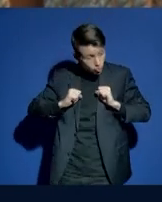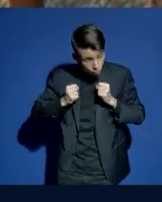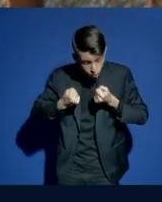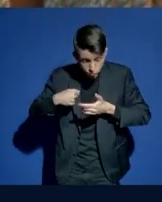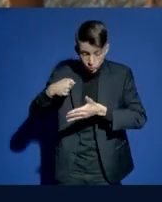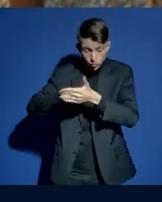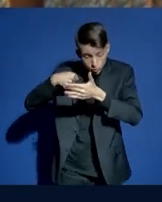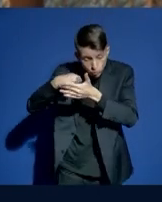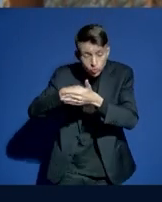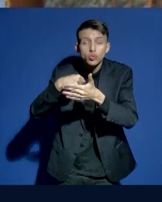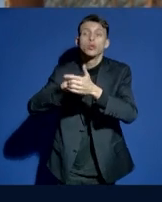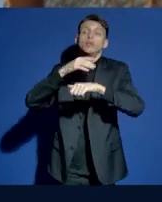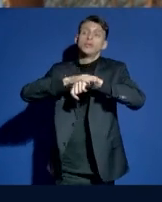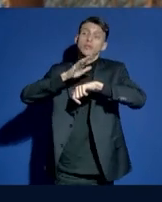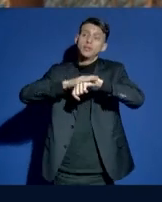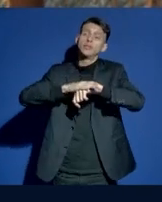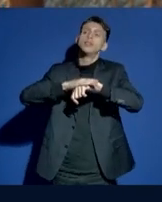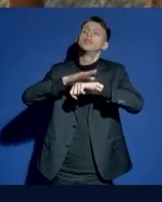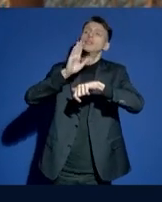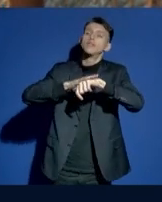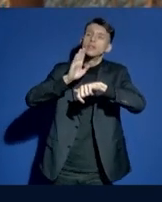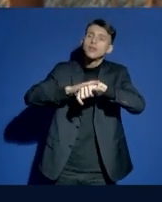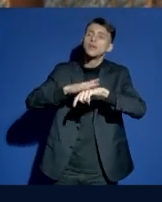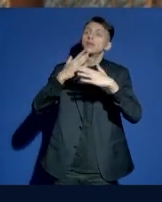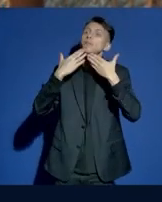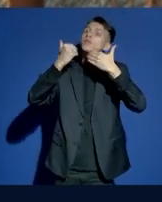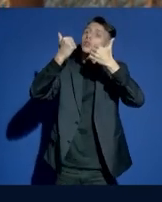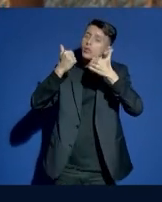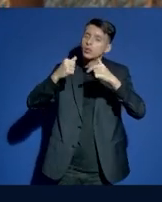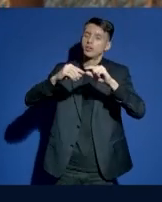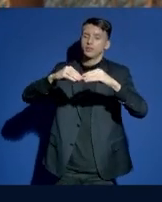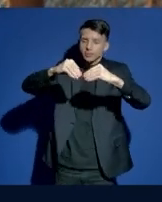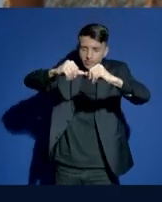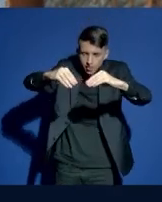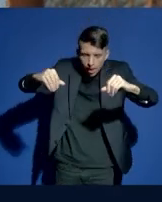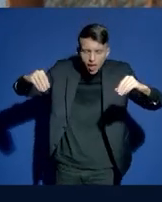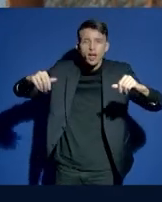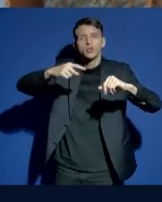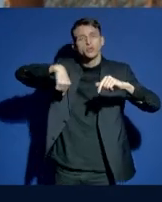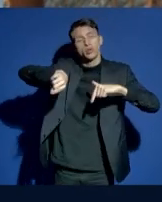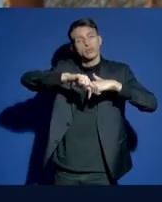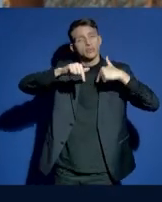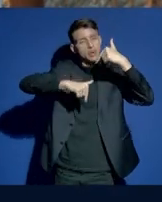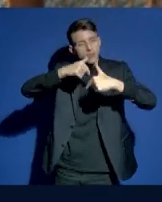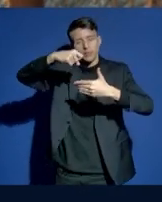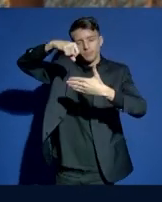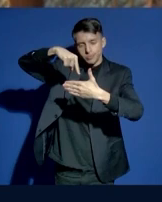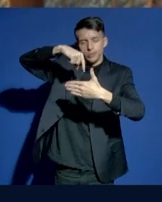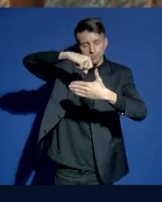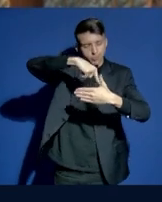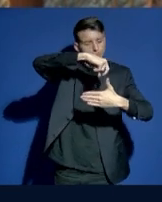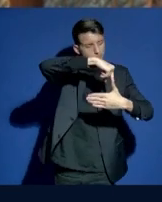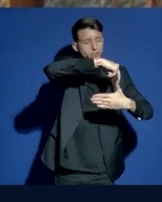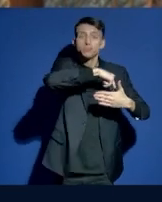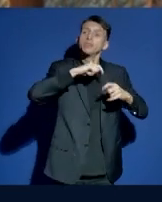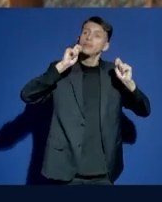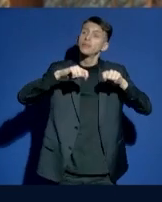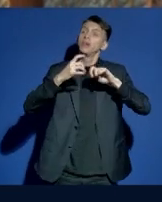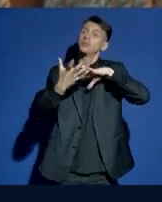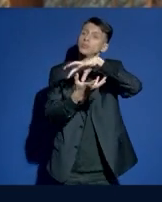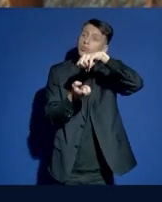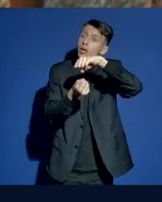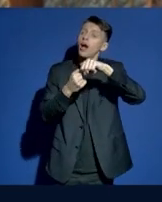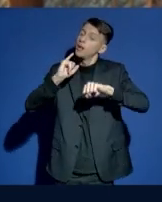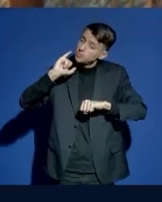no tocante a otimizar cada palmo de terra que a gente cultiva me traz mais sustentabilidade